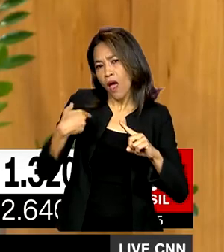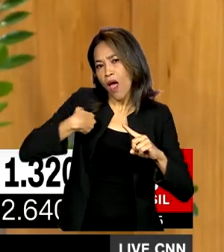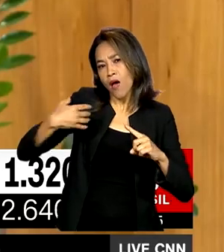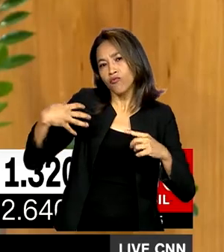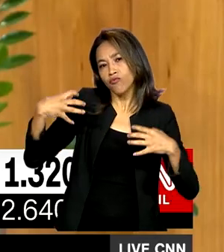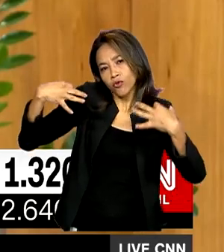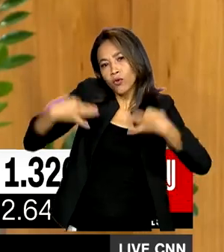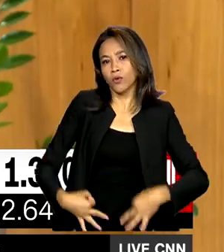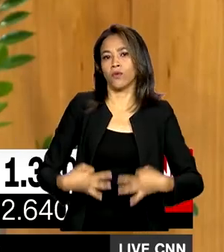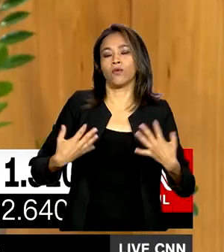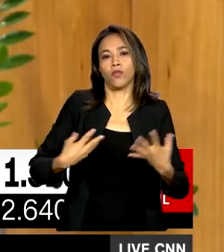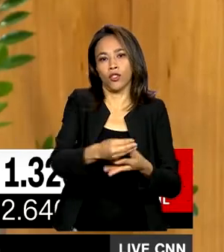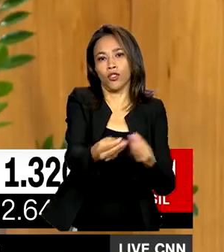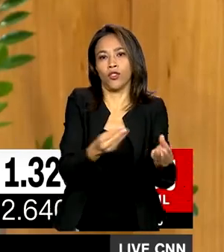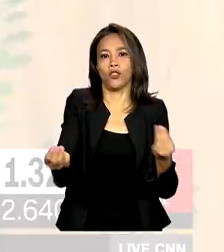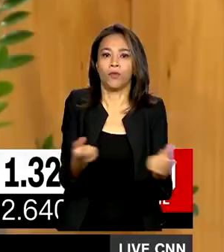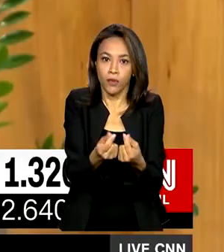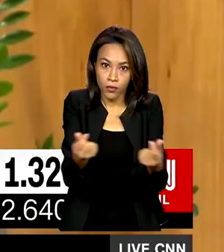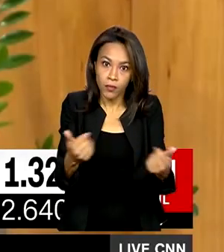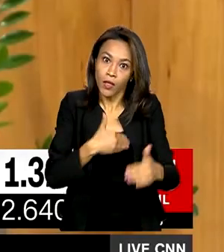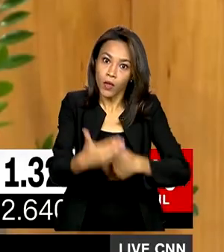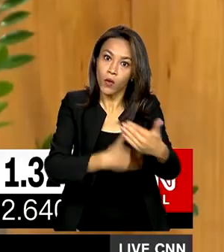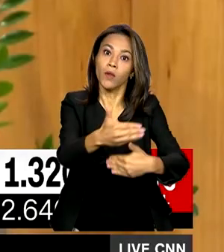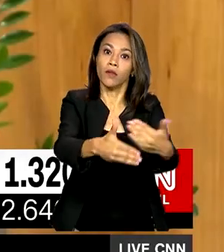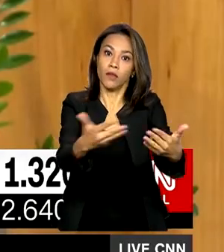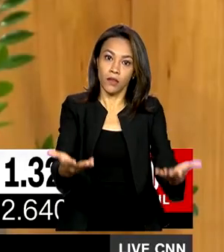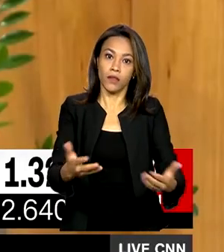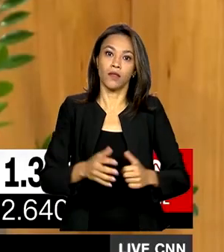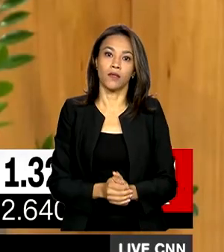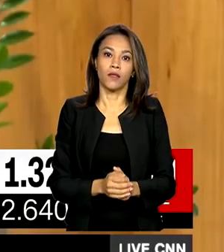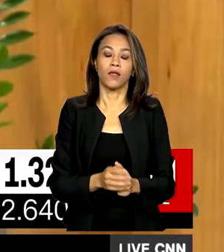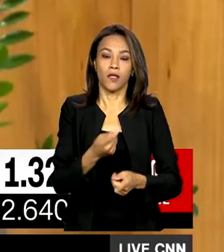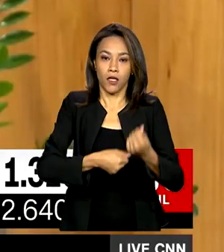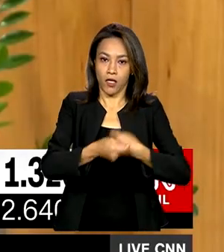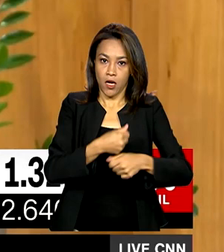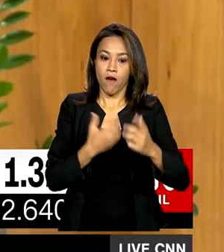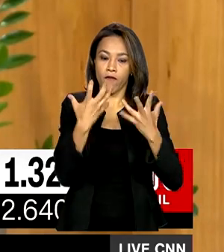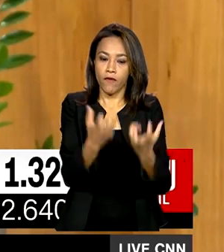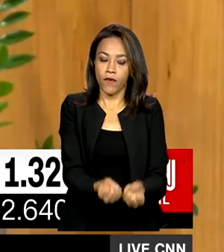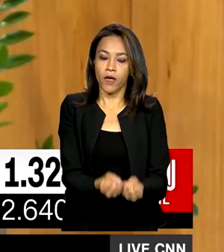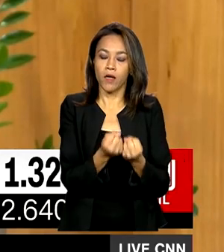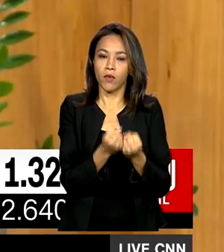de você distribuir o crescimento da economia. Nós vamos começar a isentar a partir de